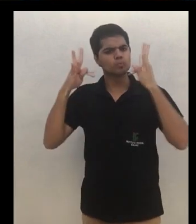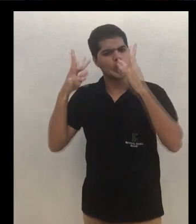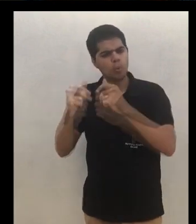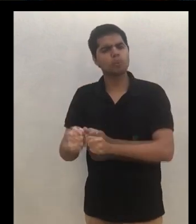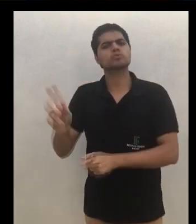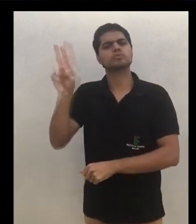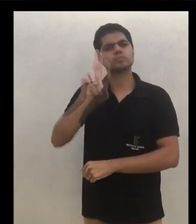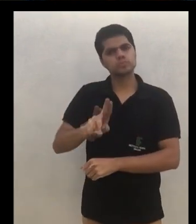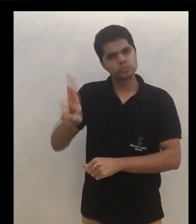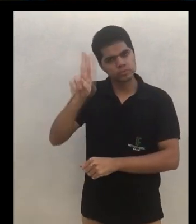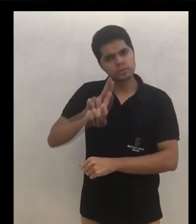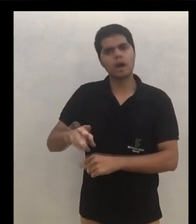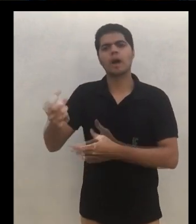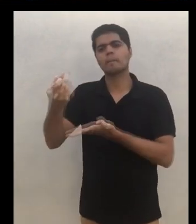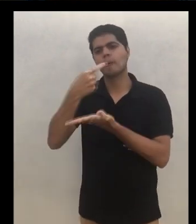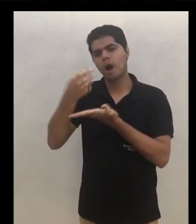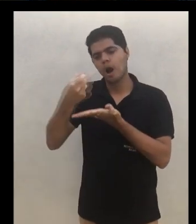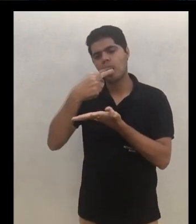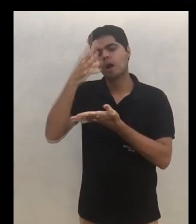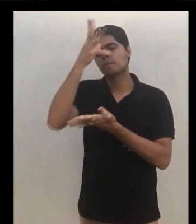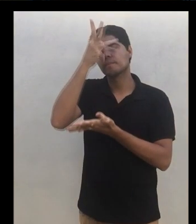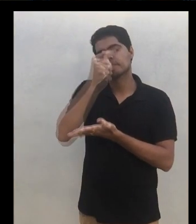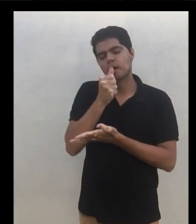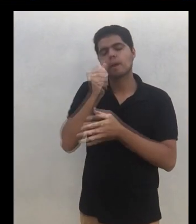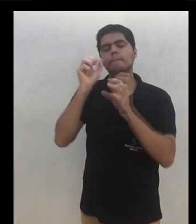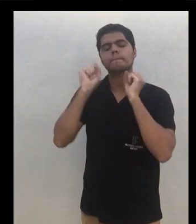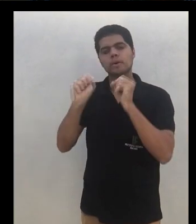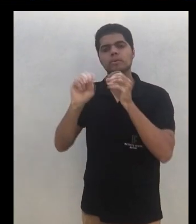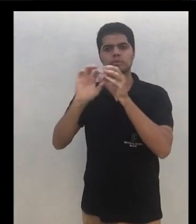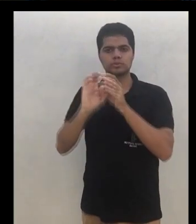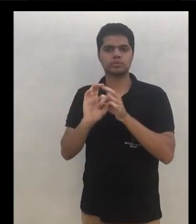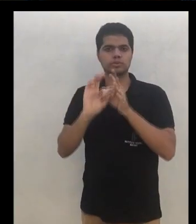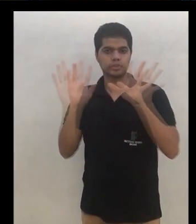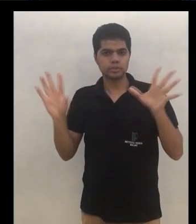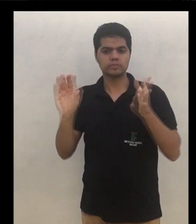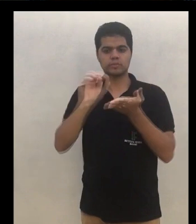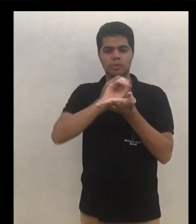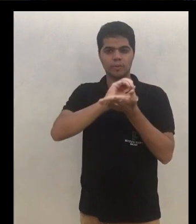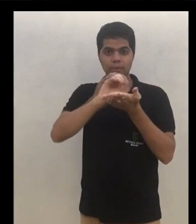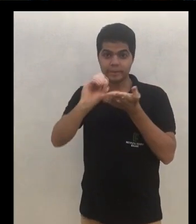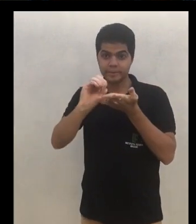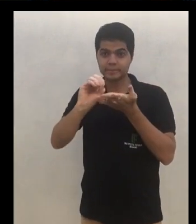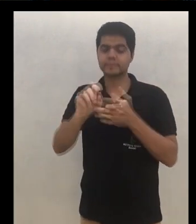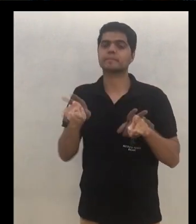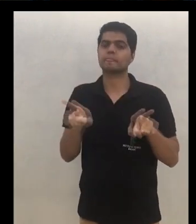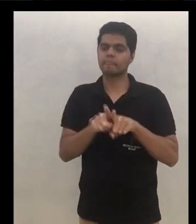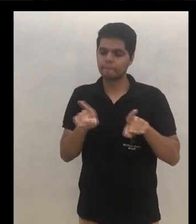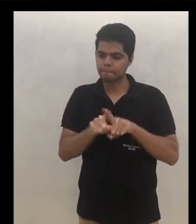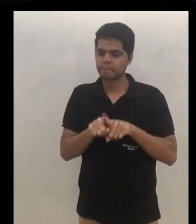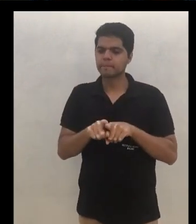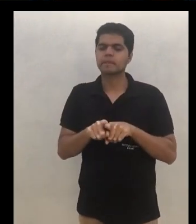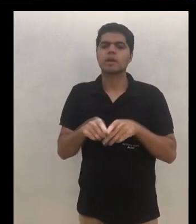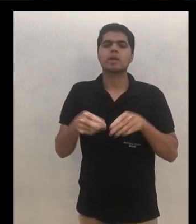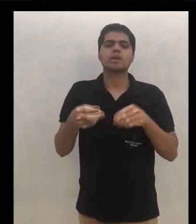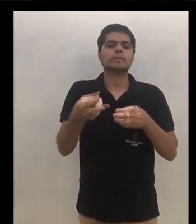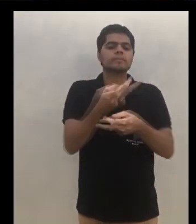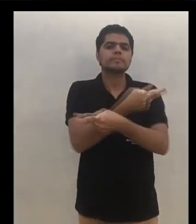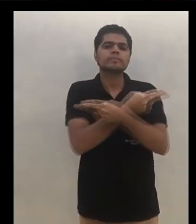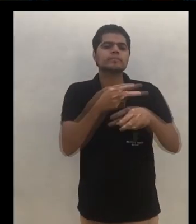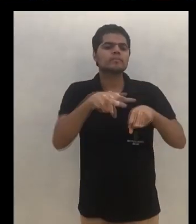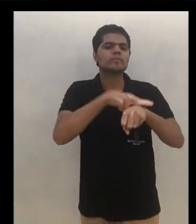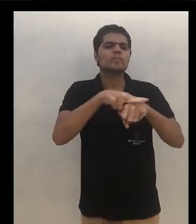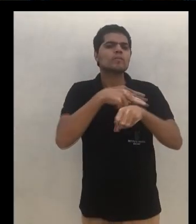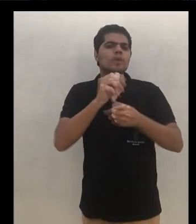pode utilizar, são homeopáticos e você pode utilizar no sistema orgânico. Os fitoterápicos aqui a gente utiliza muito o alho, né,